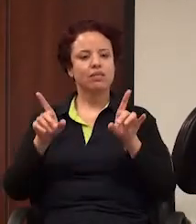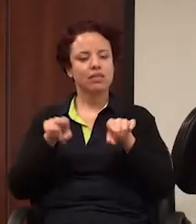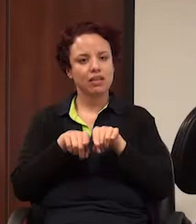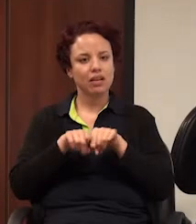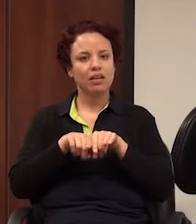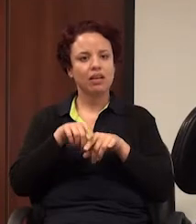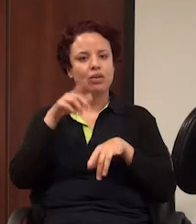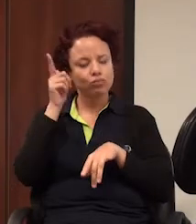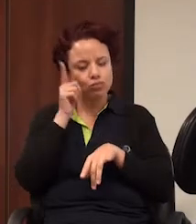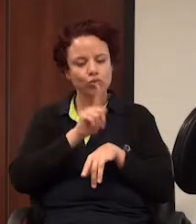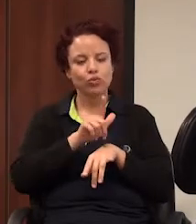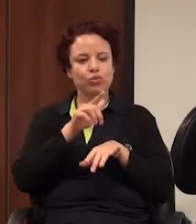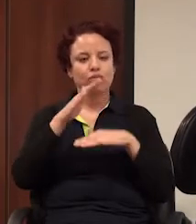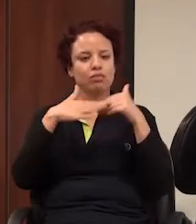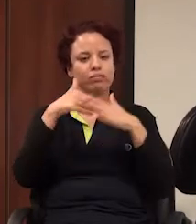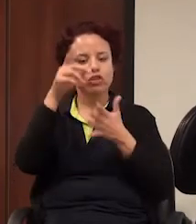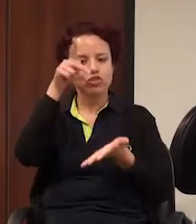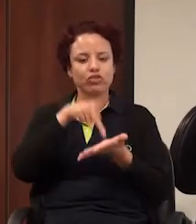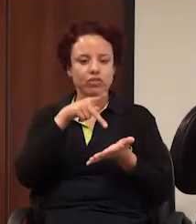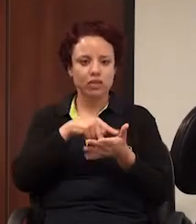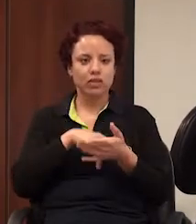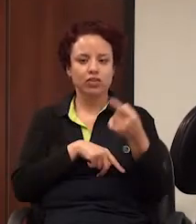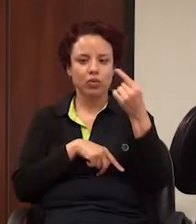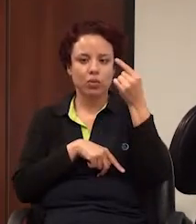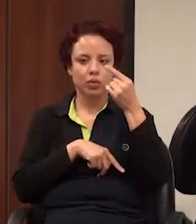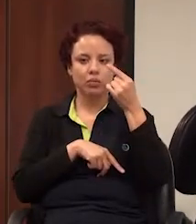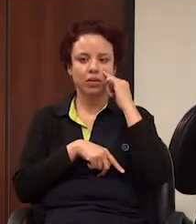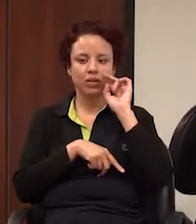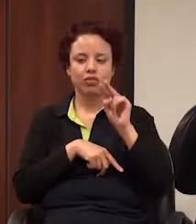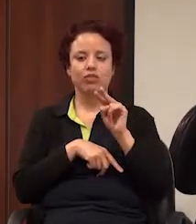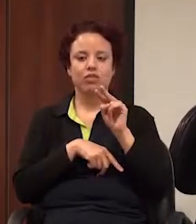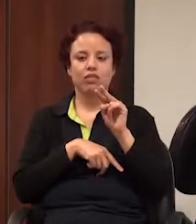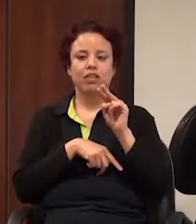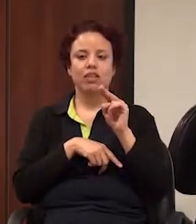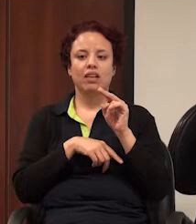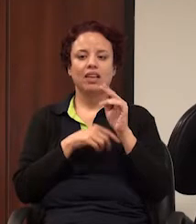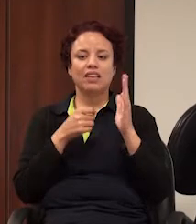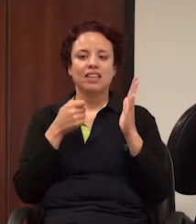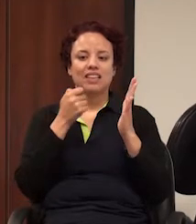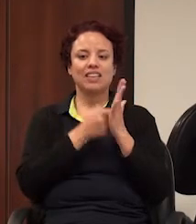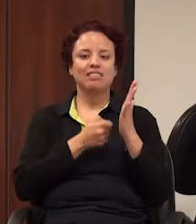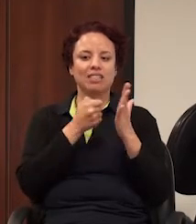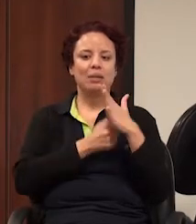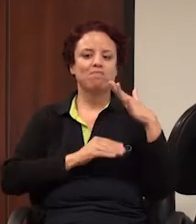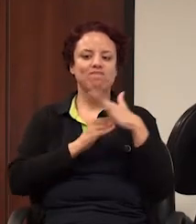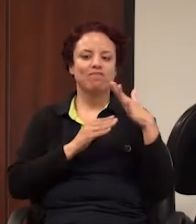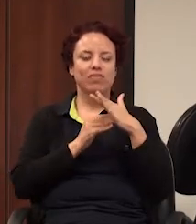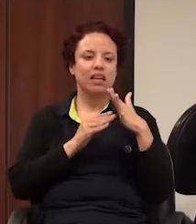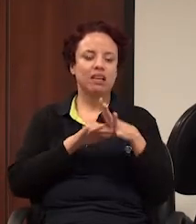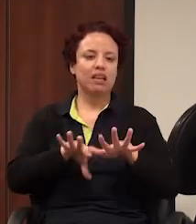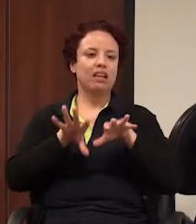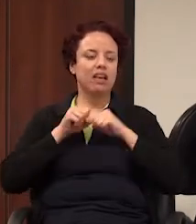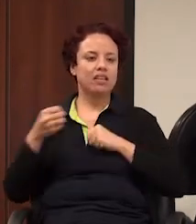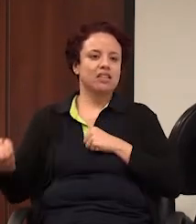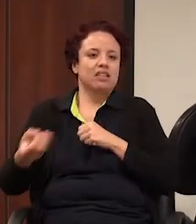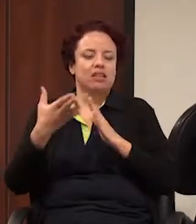plenamente exercida, né. Primeiro aqui, ainda a gente tem, né, muita resistência à absorção desses